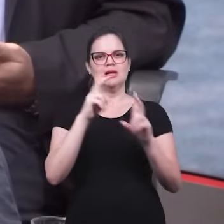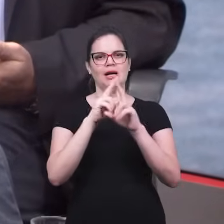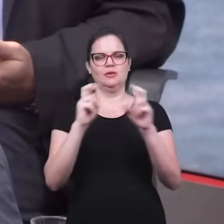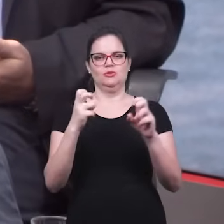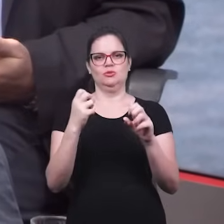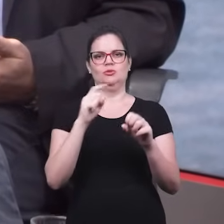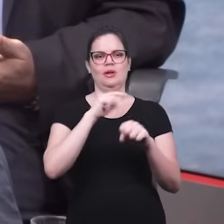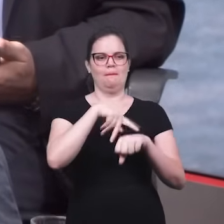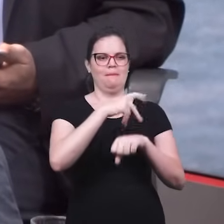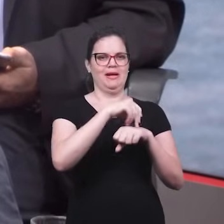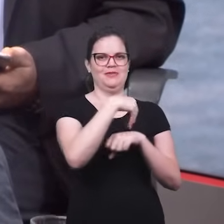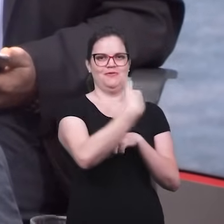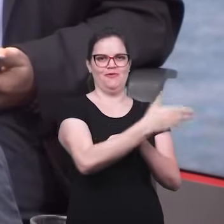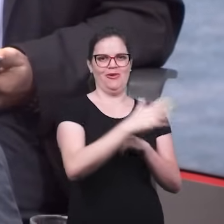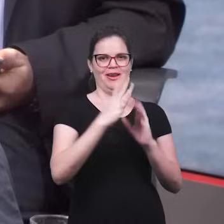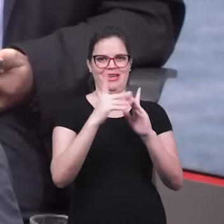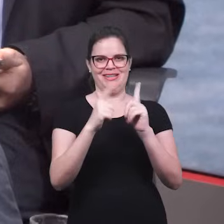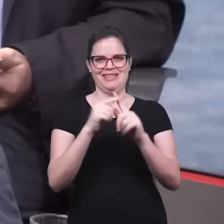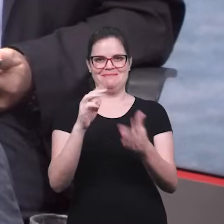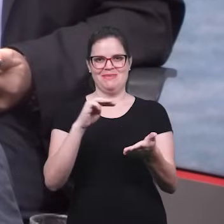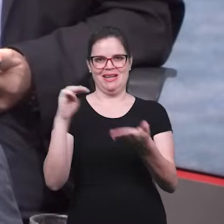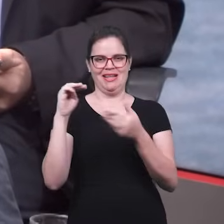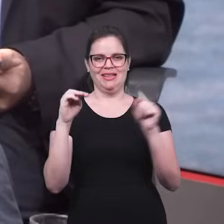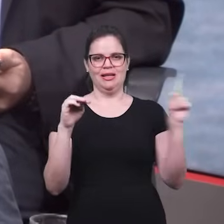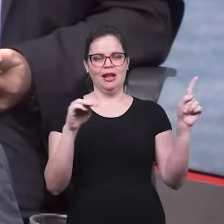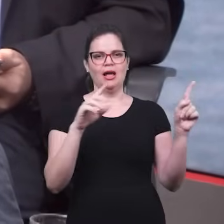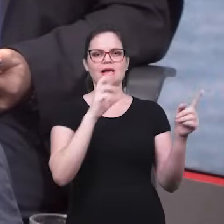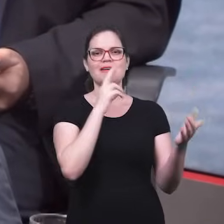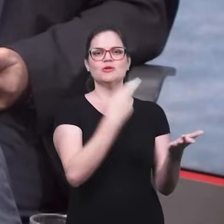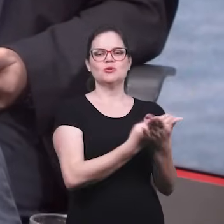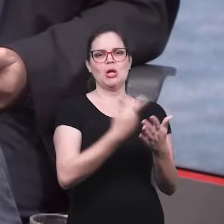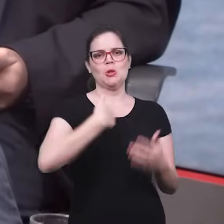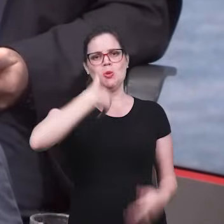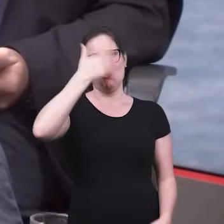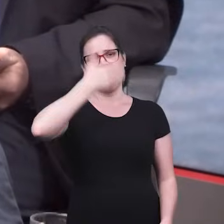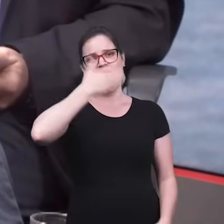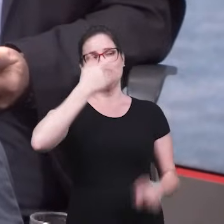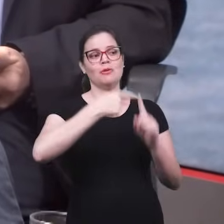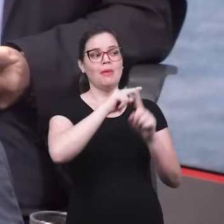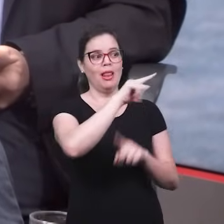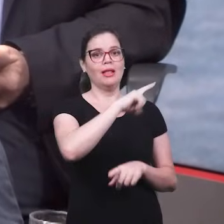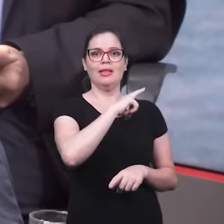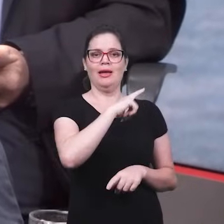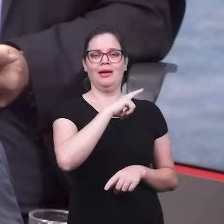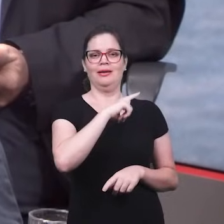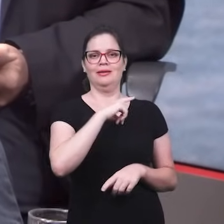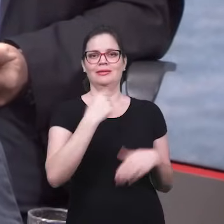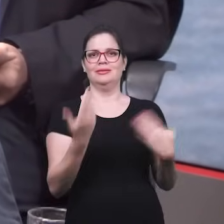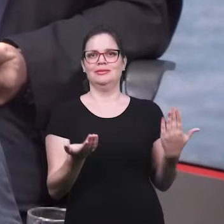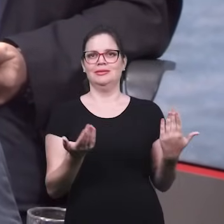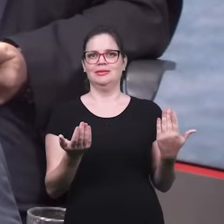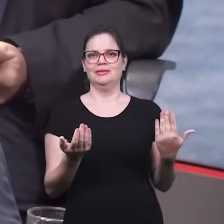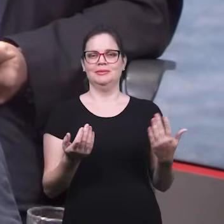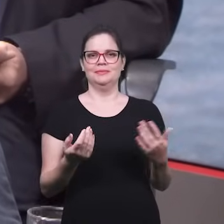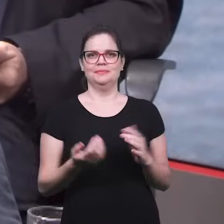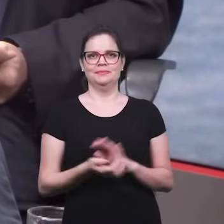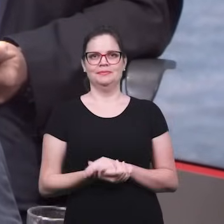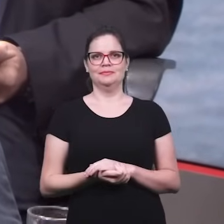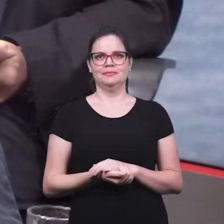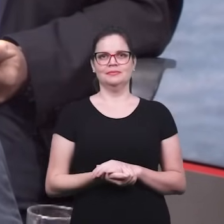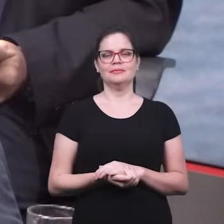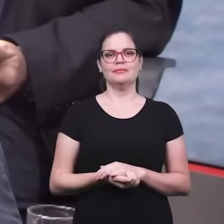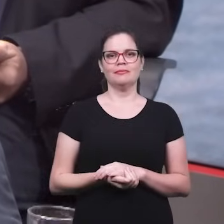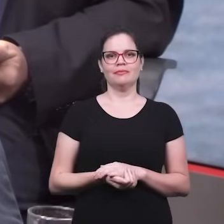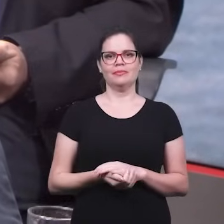obra no exterior, os resultados são percebidos lá, né? E essa cooperação,